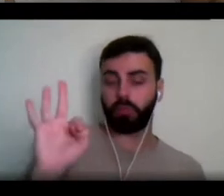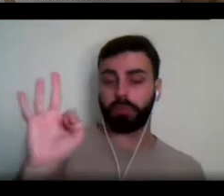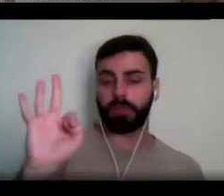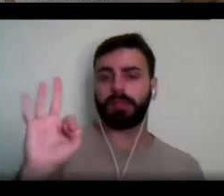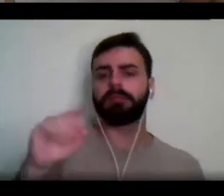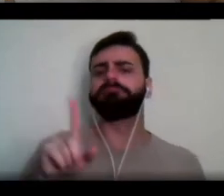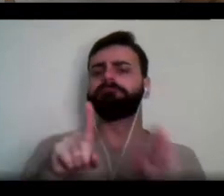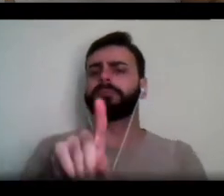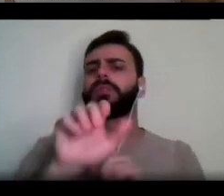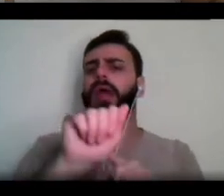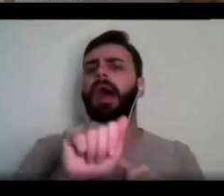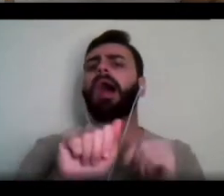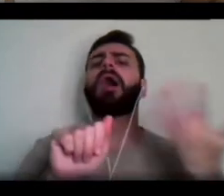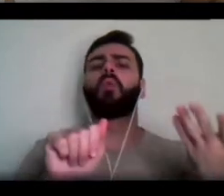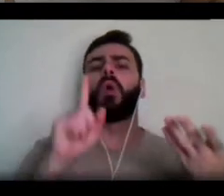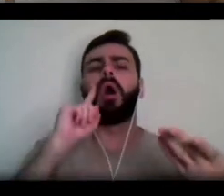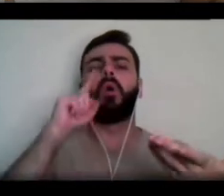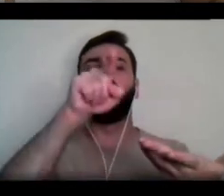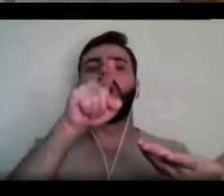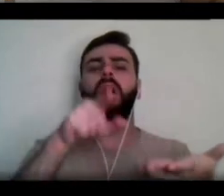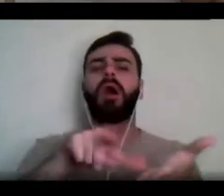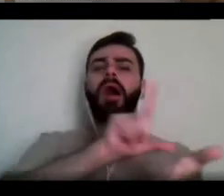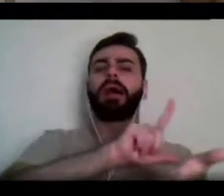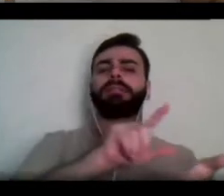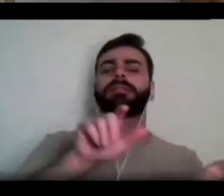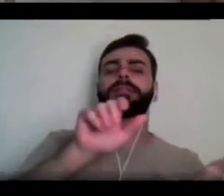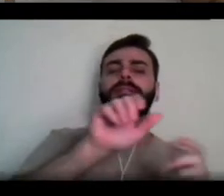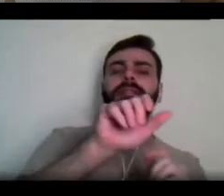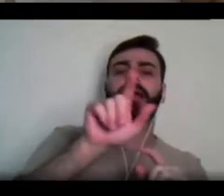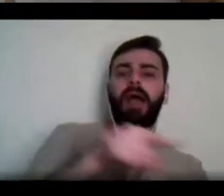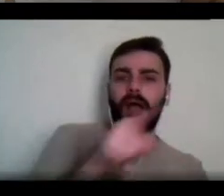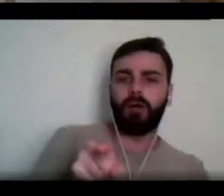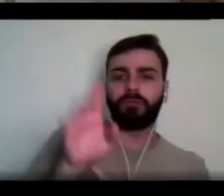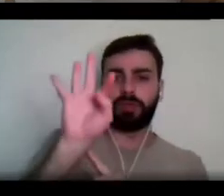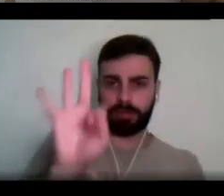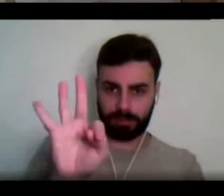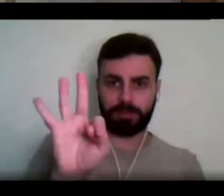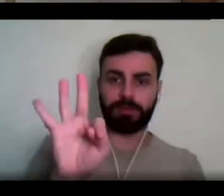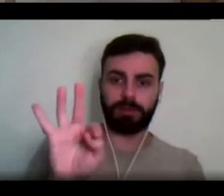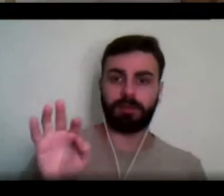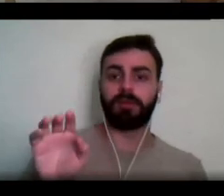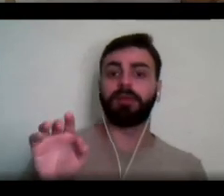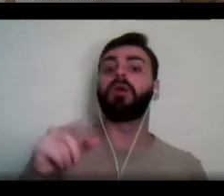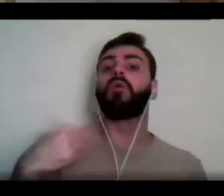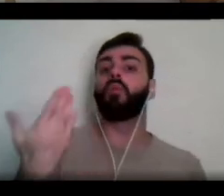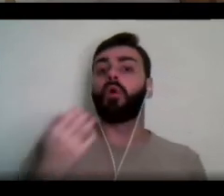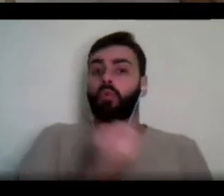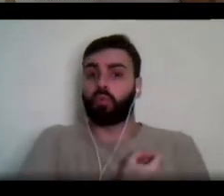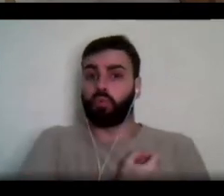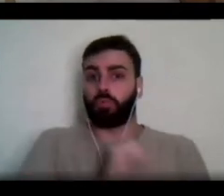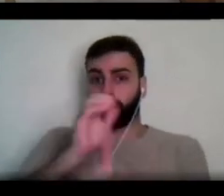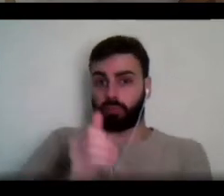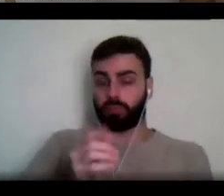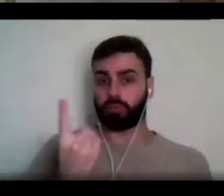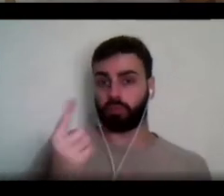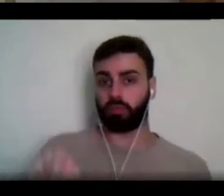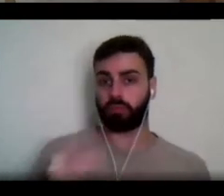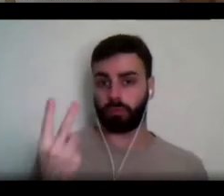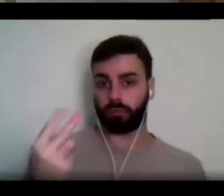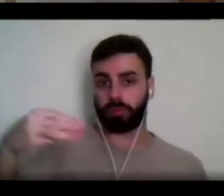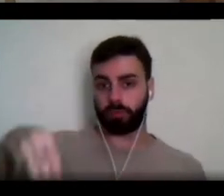Quem é αt? É 1,2 metros por segundo ao cubo vezes